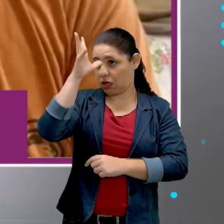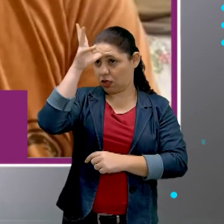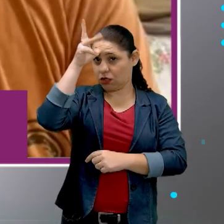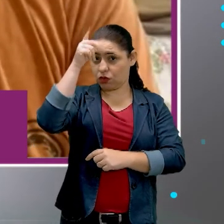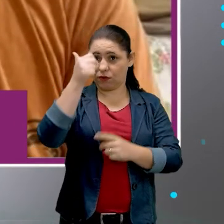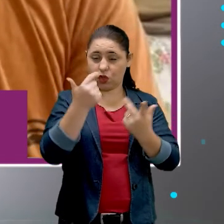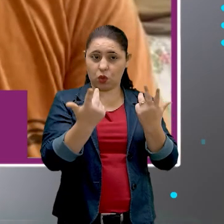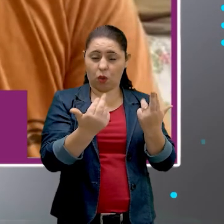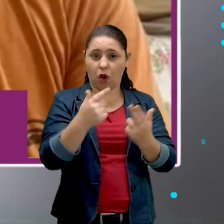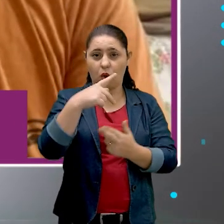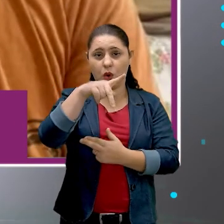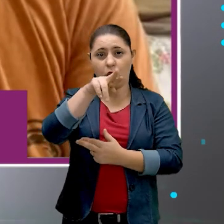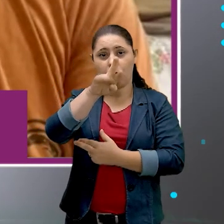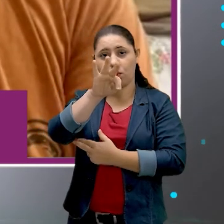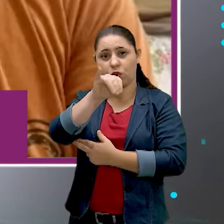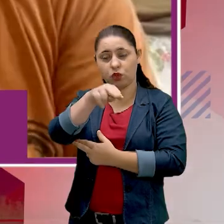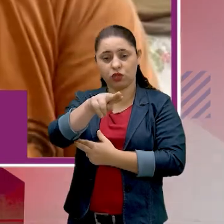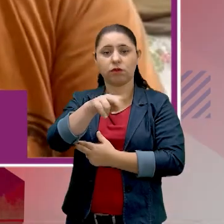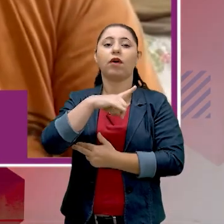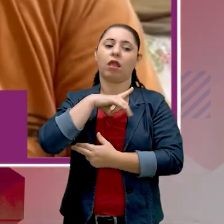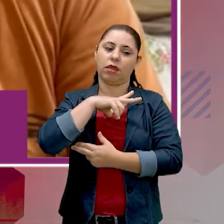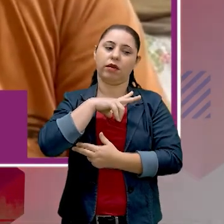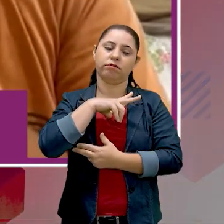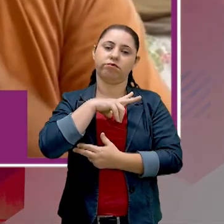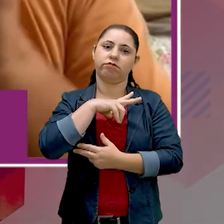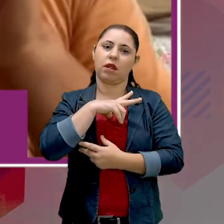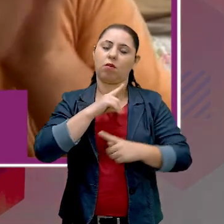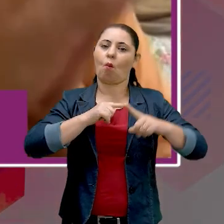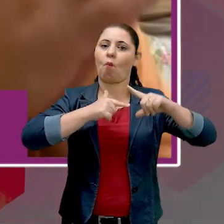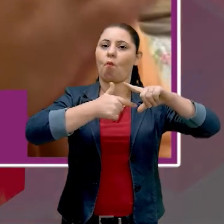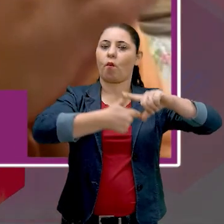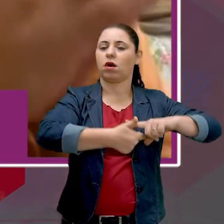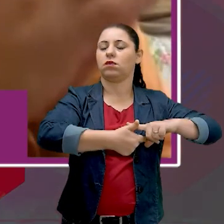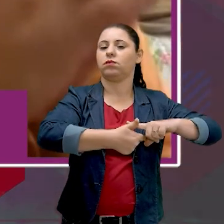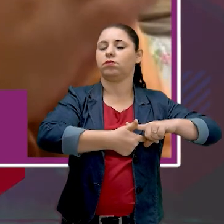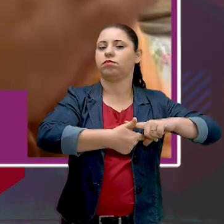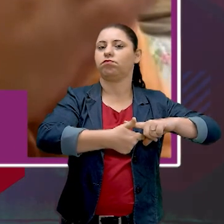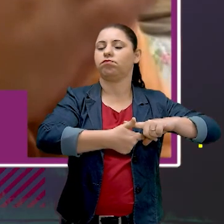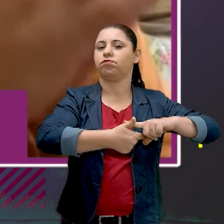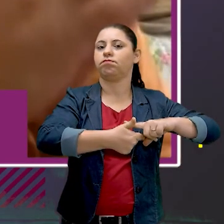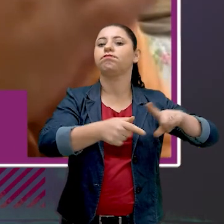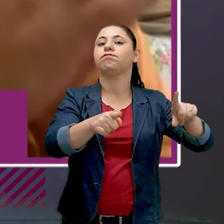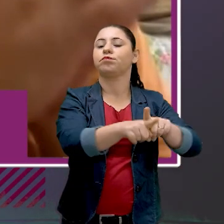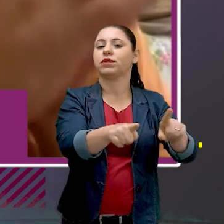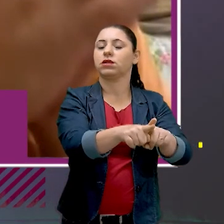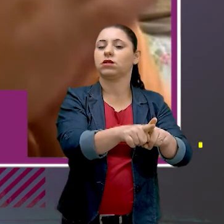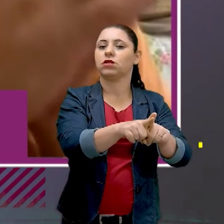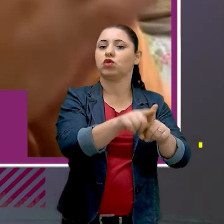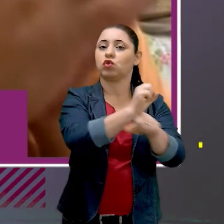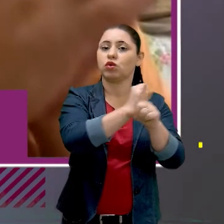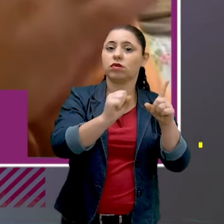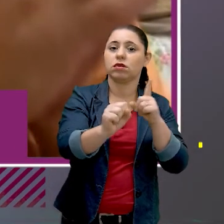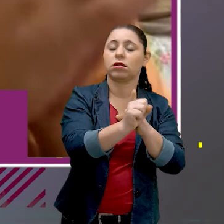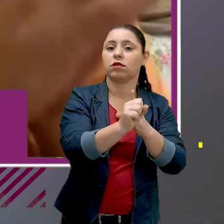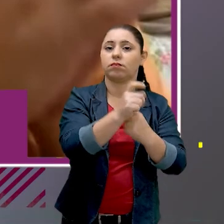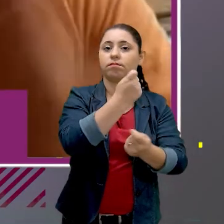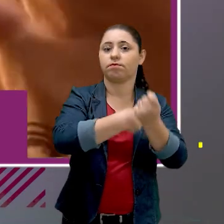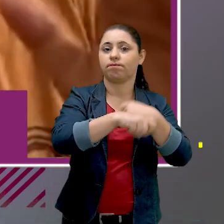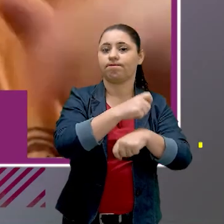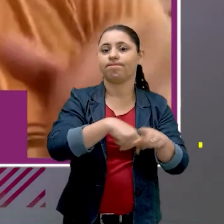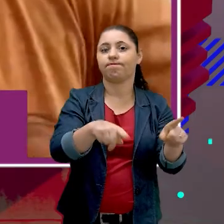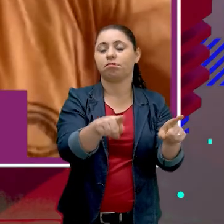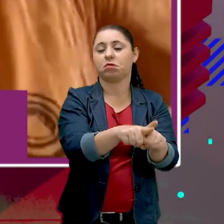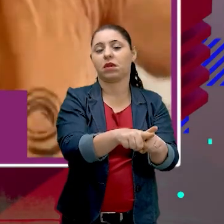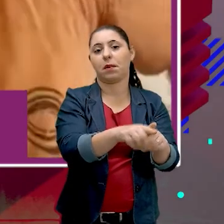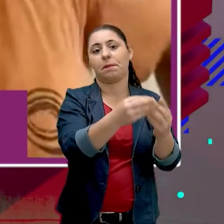como o Putin tomou, haverá sanções, tanto no aspecto comercial quanto no aspecto social, humano.